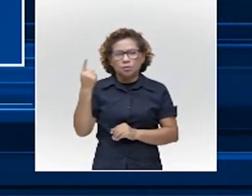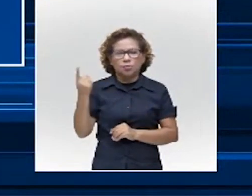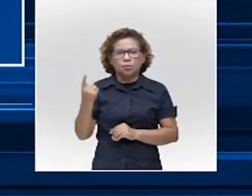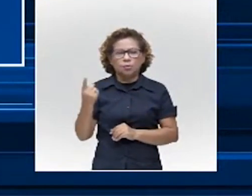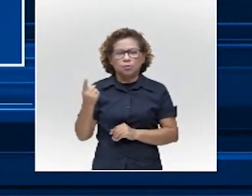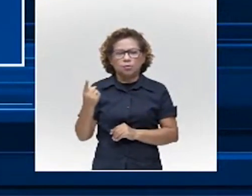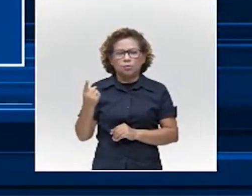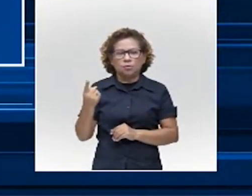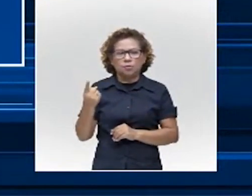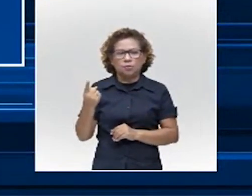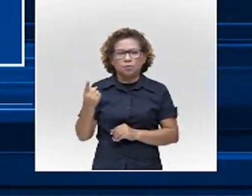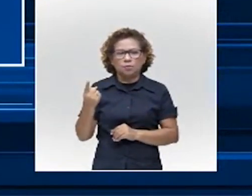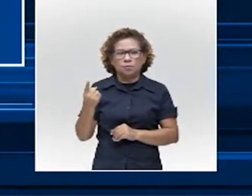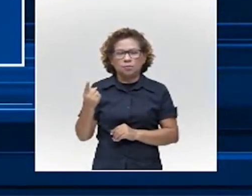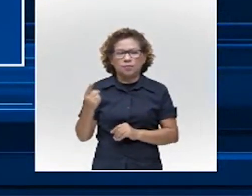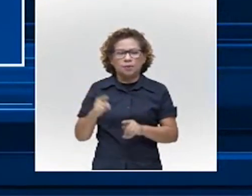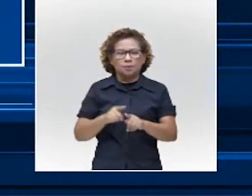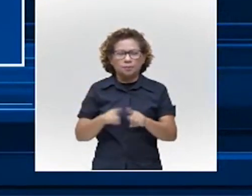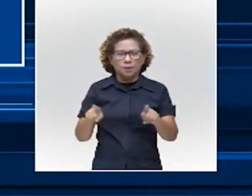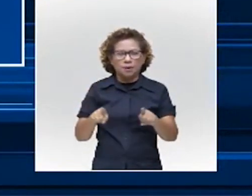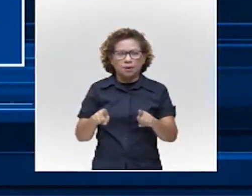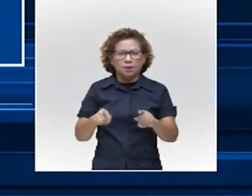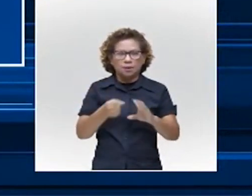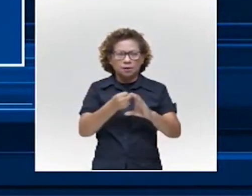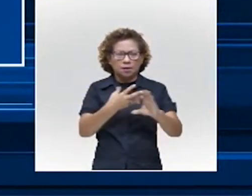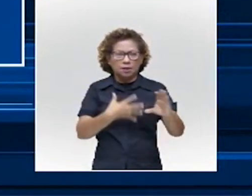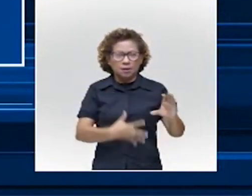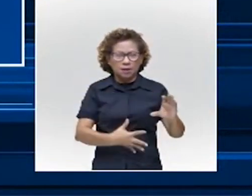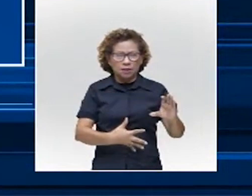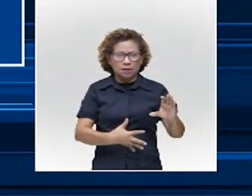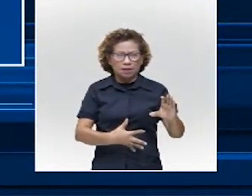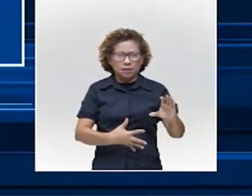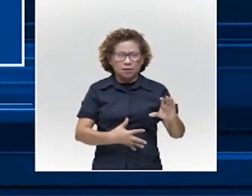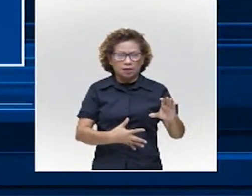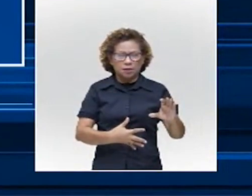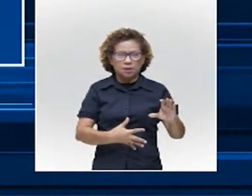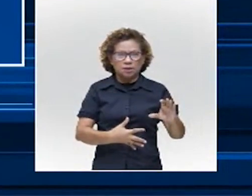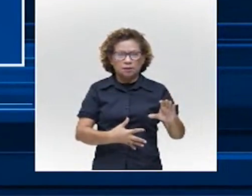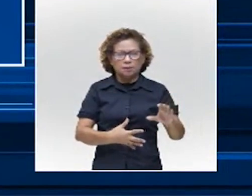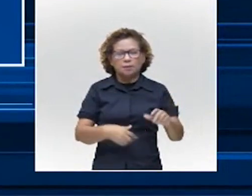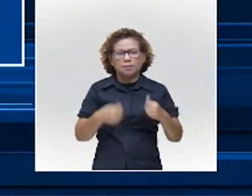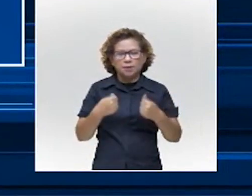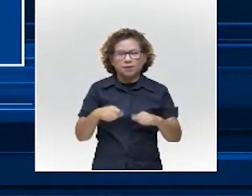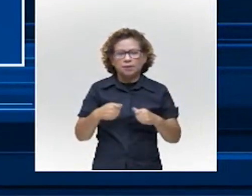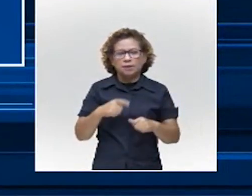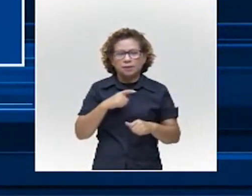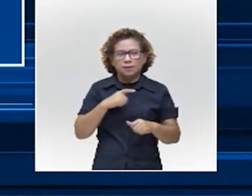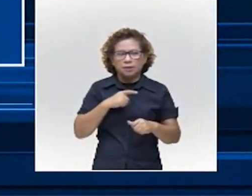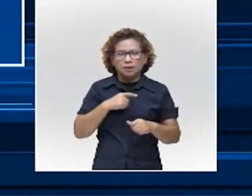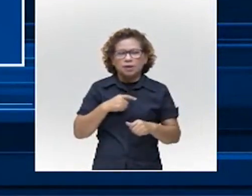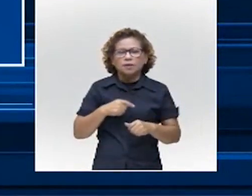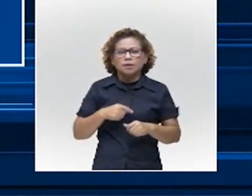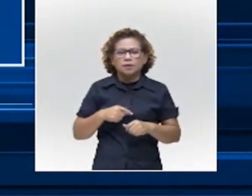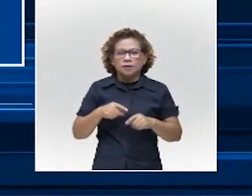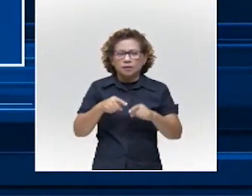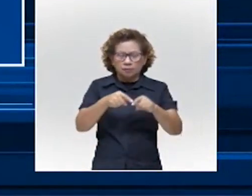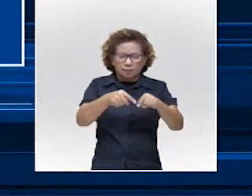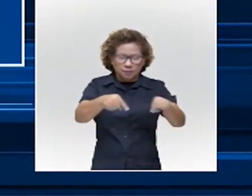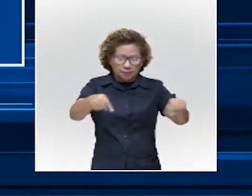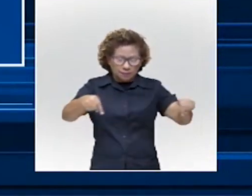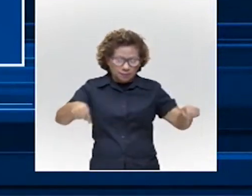a principal característica da altura é que o segmento de reta tem que ser vertical. E nesse caso, o